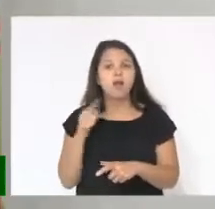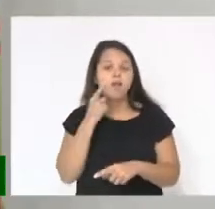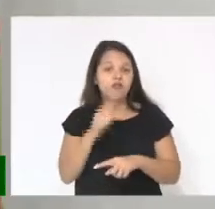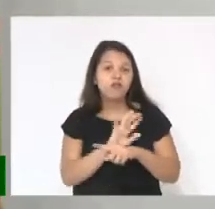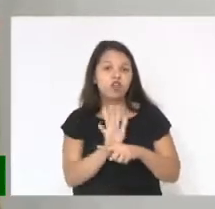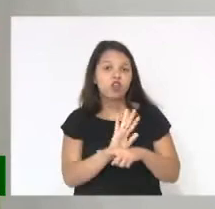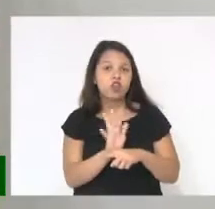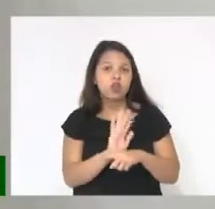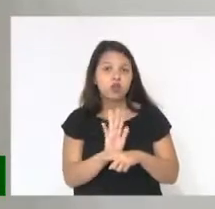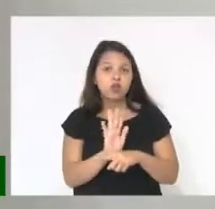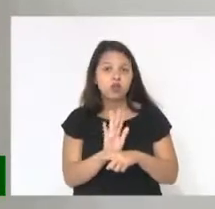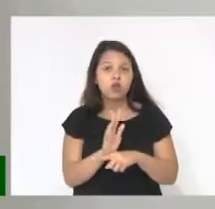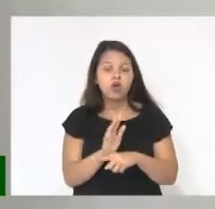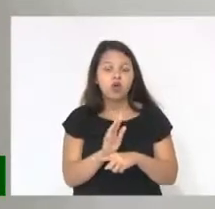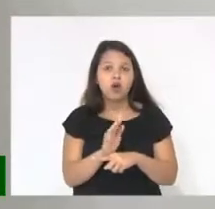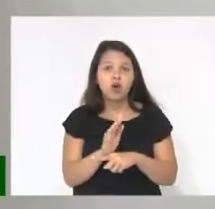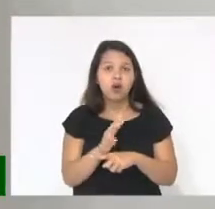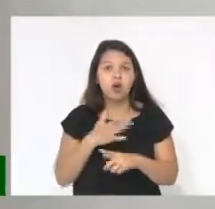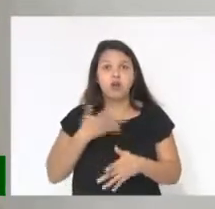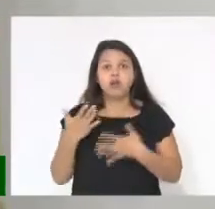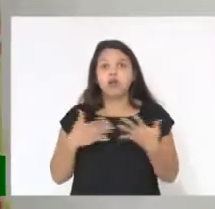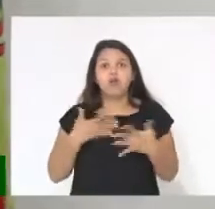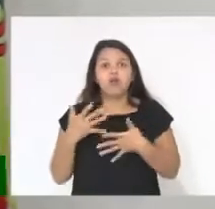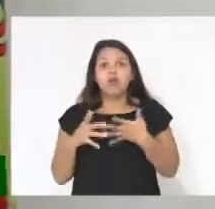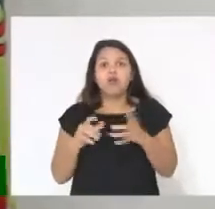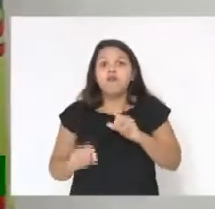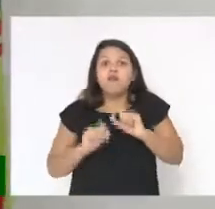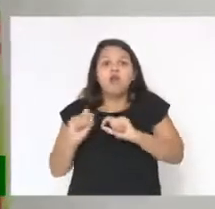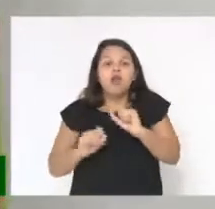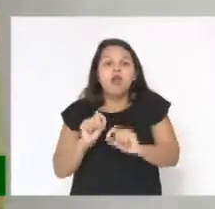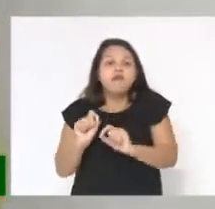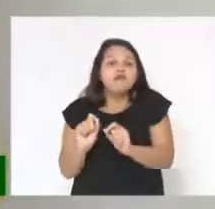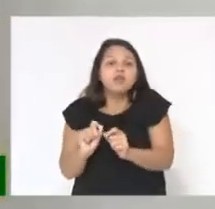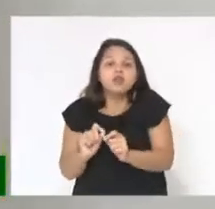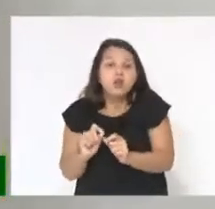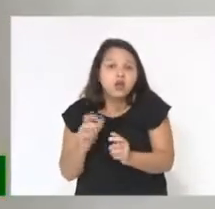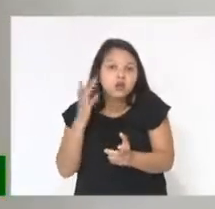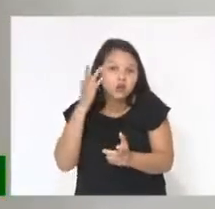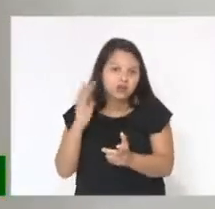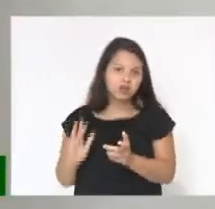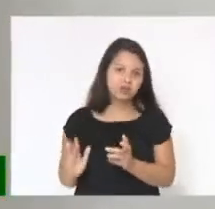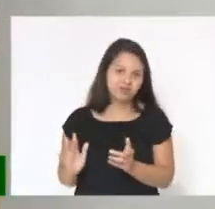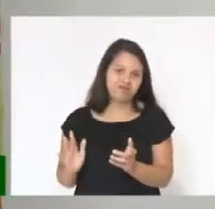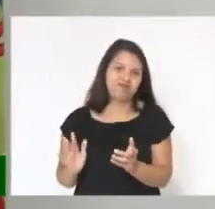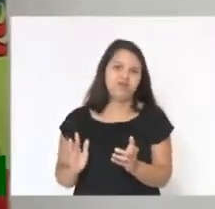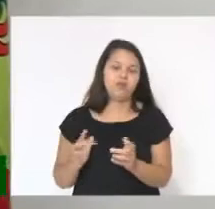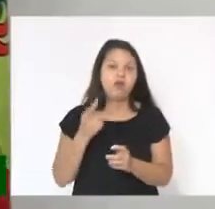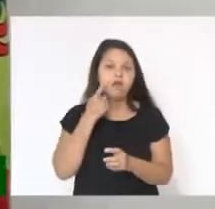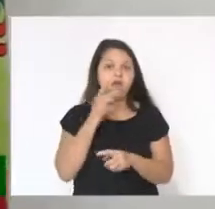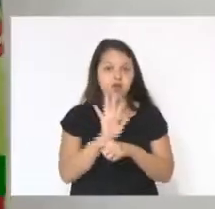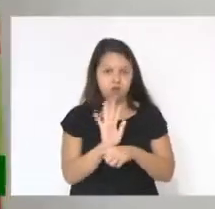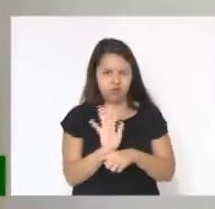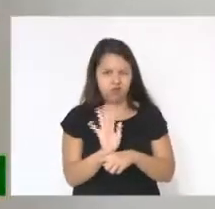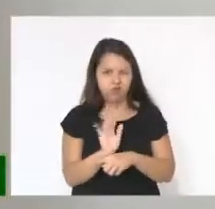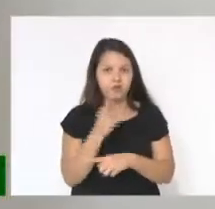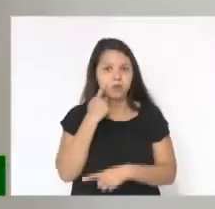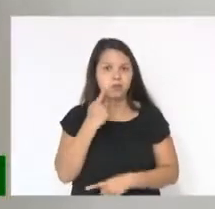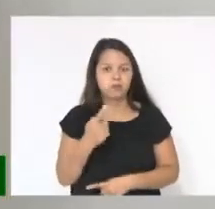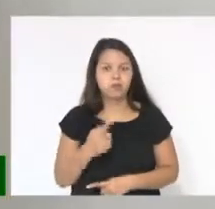ele não sabe o que fazer. Falou, nós não sabemos mais o que fazer. Eu gostaria que passasse o vídeo, aí eu passo uma parte ao nosso deputado